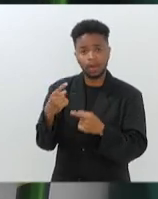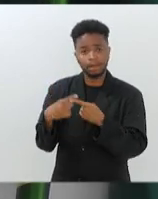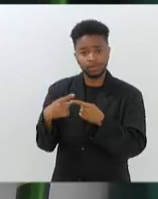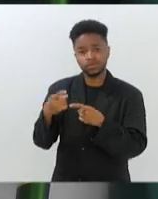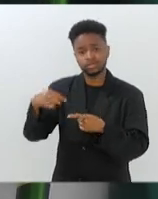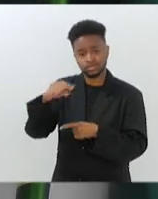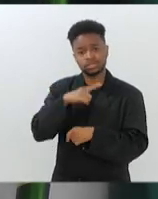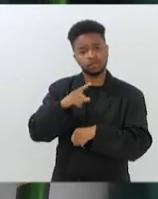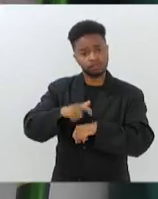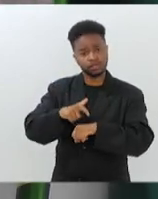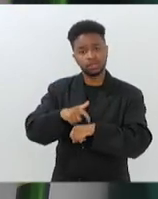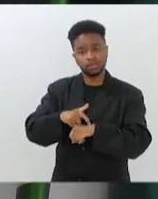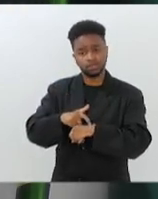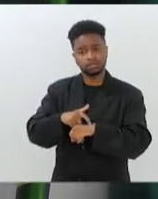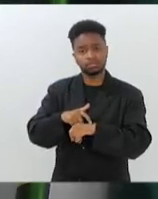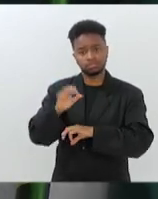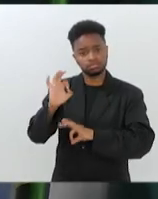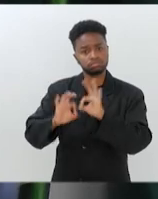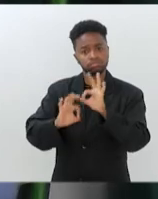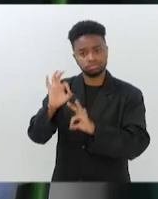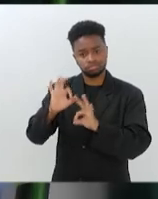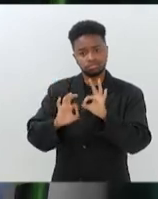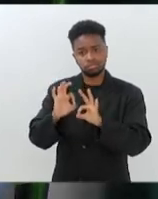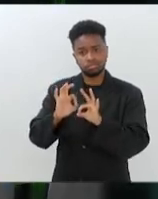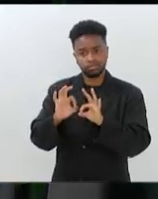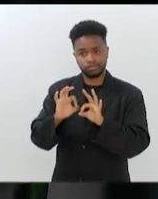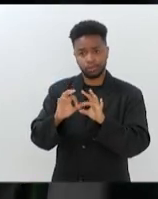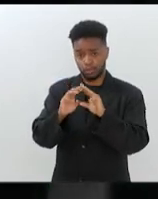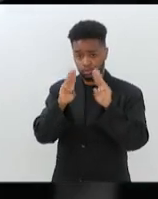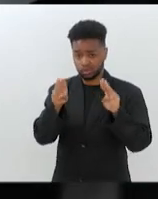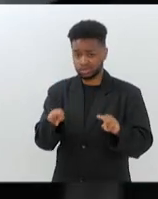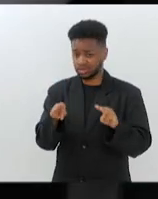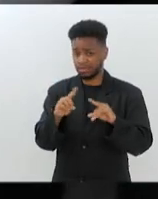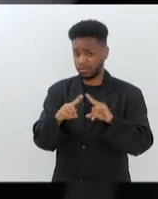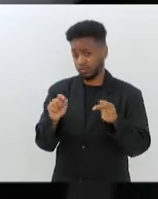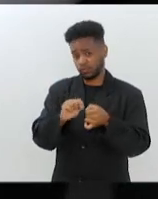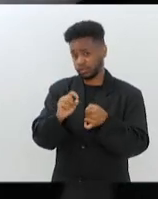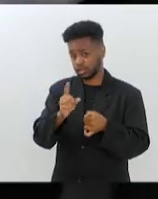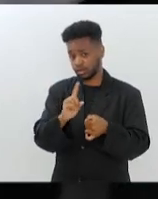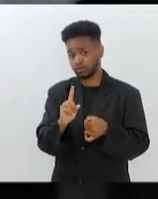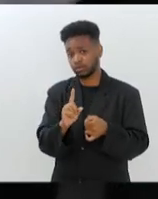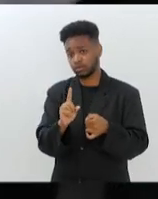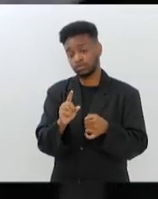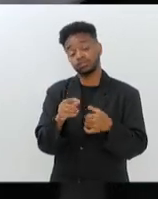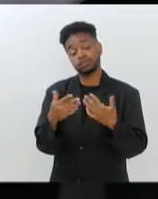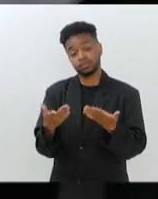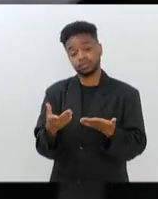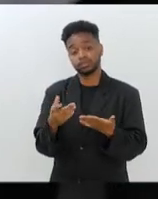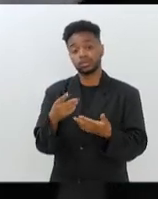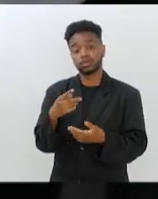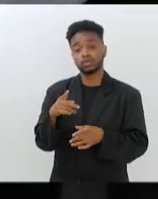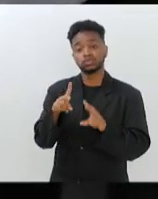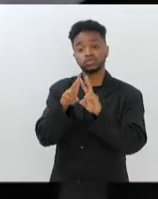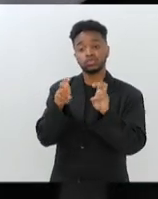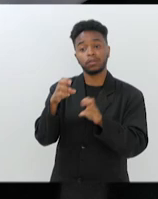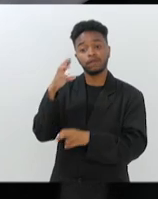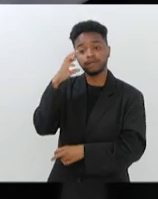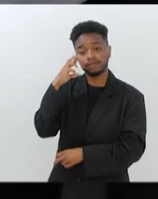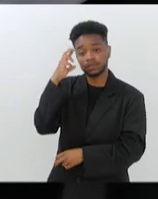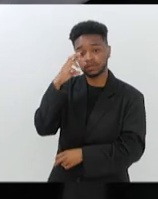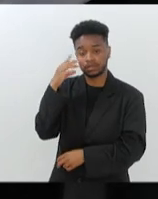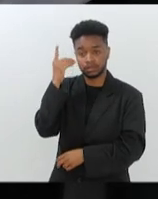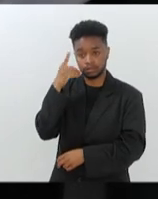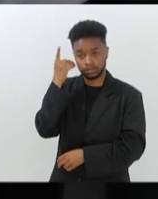tiveram tempo suficiente para estar lá para conhecer o tal Museu que era para ter ess Museu não foram precisou fiscalizações Deputado Fred